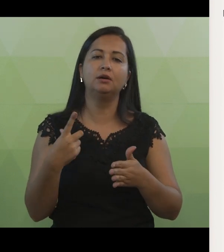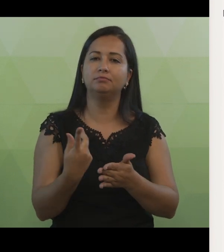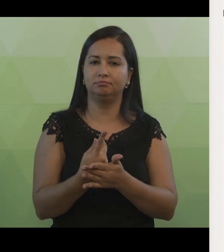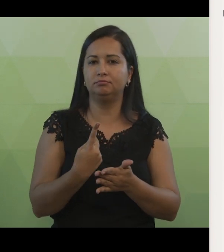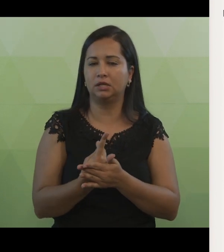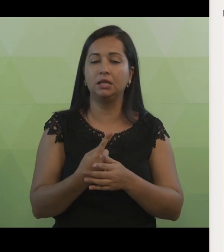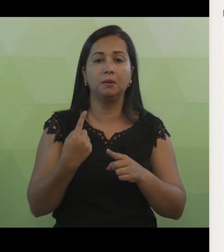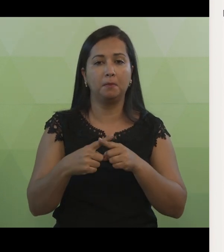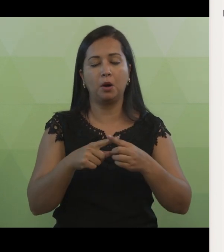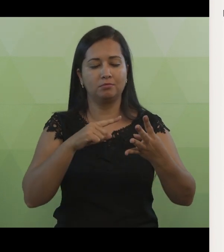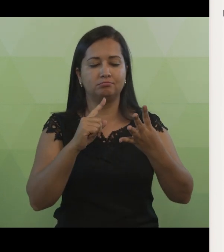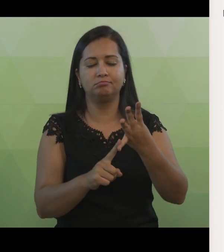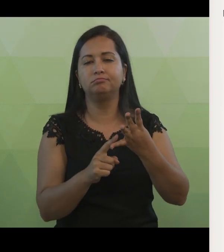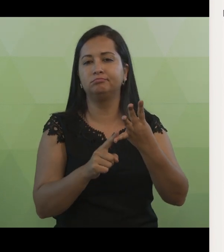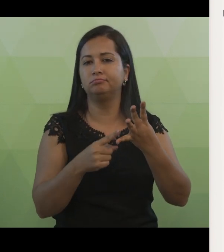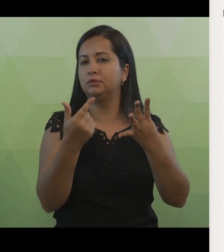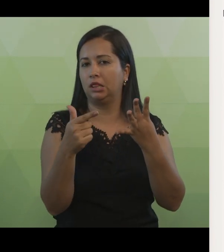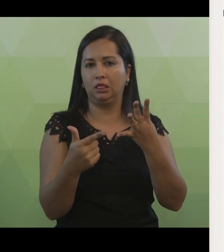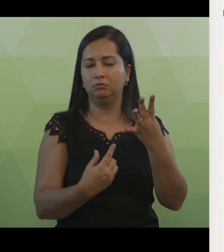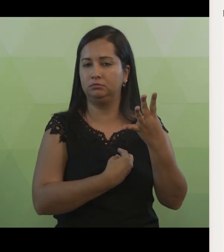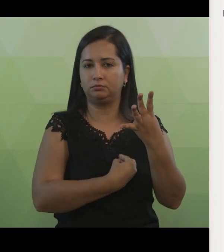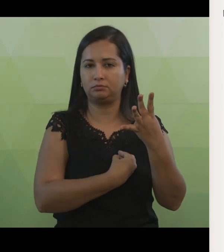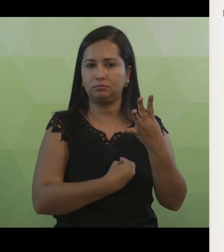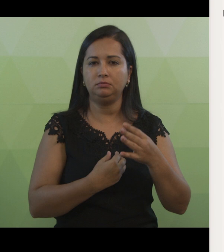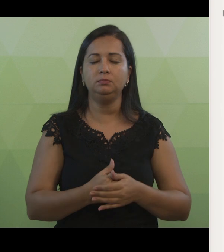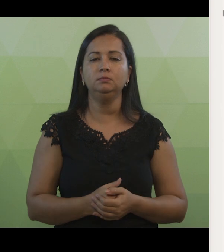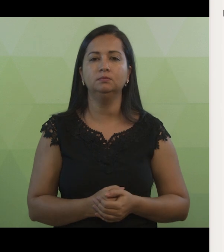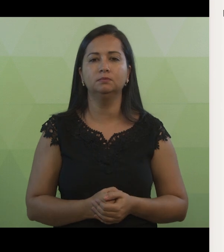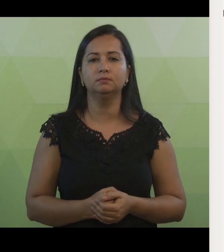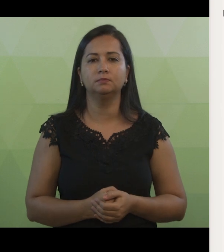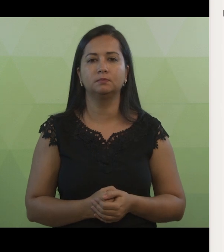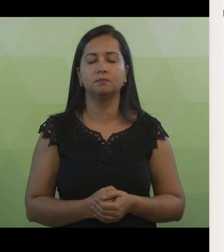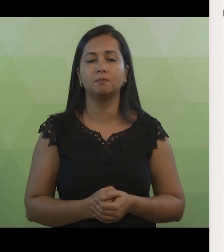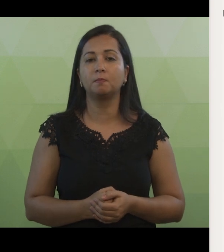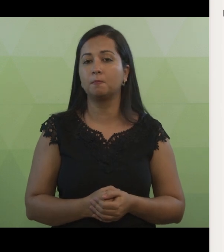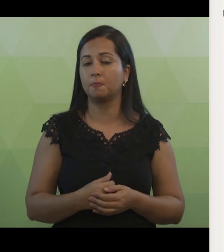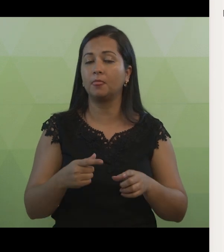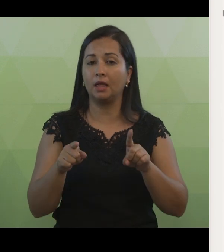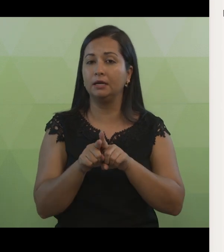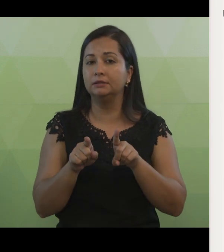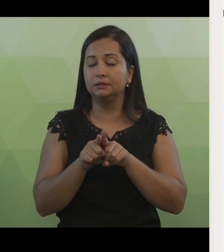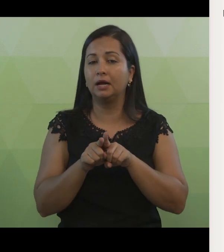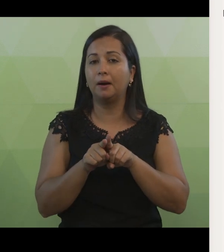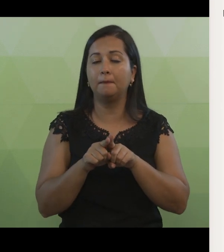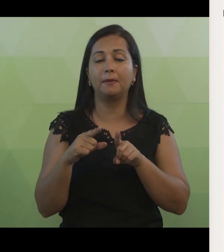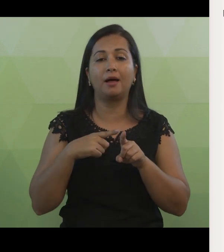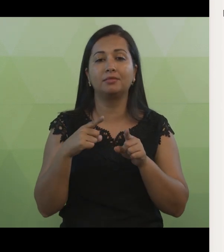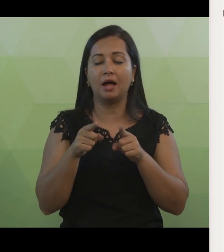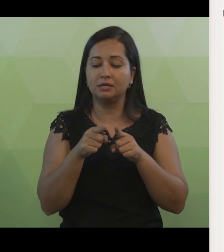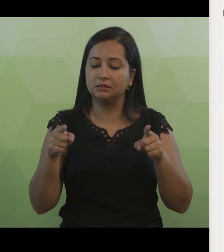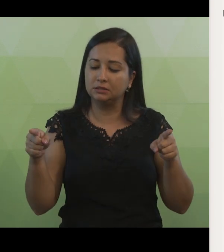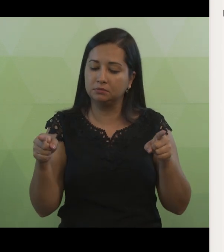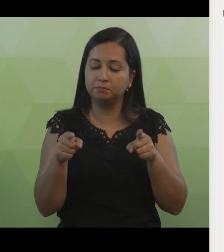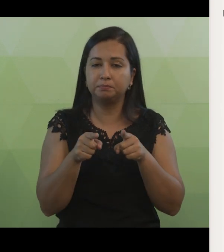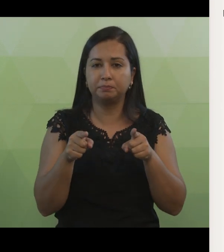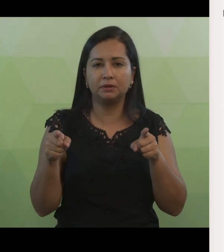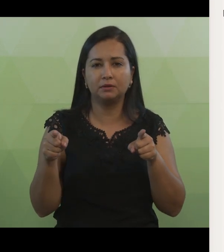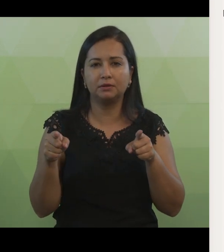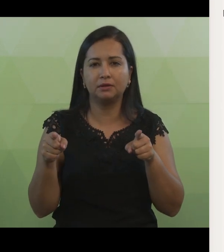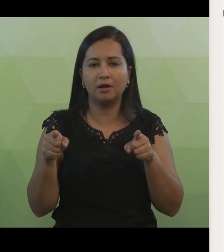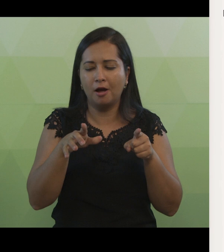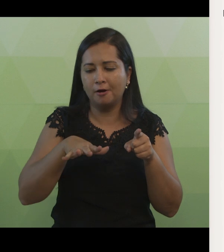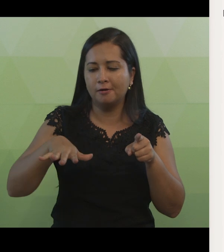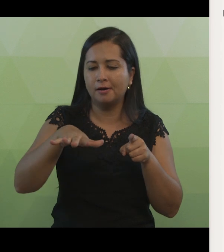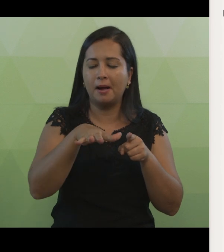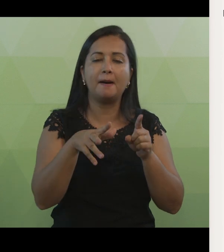existe. O mesmo princípio dos arrays vale também para o uso de buffers, que são espaços de memória para armazenamento.